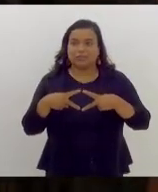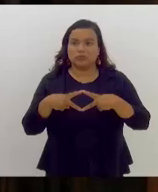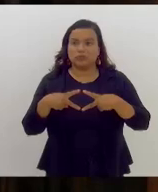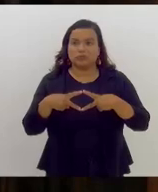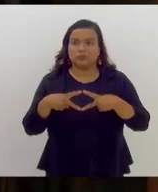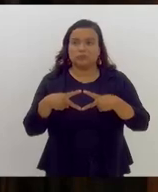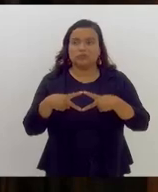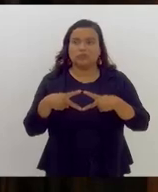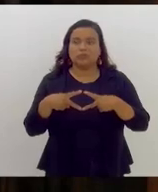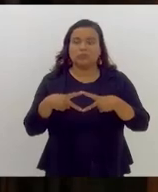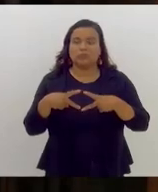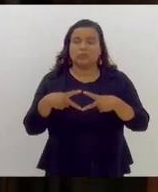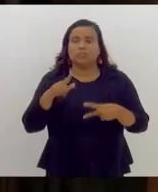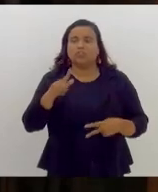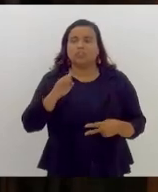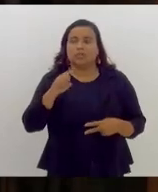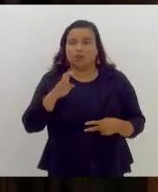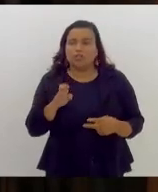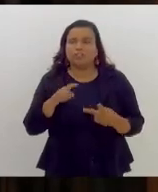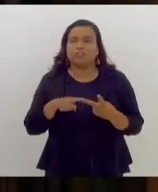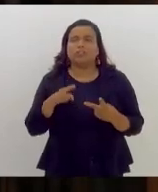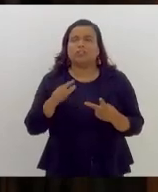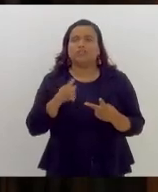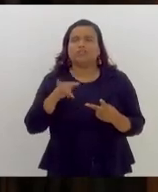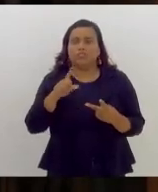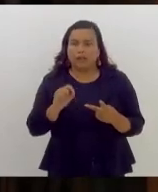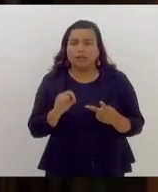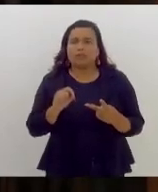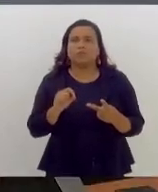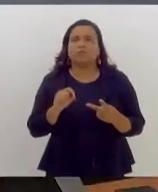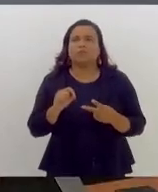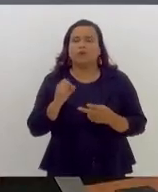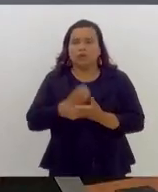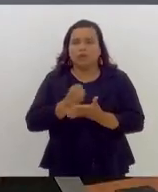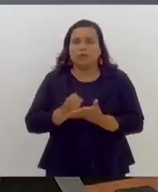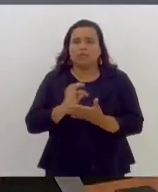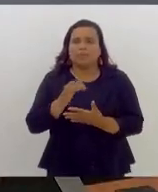tabelião, Tiago Vicente, nosso tabelião, nosso amigo,